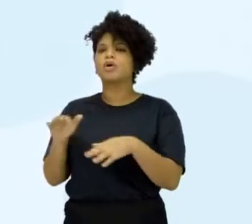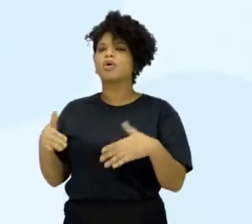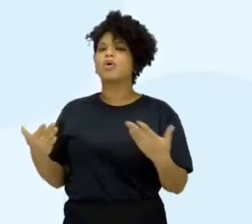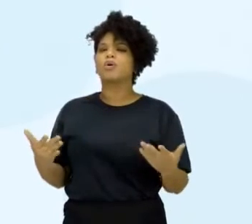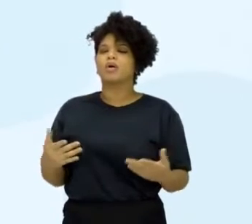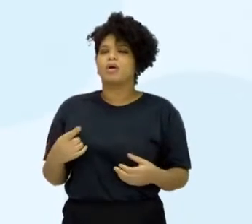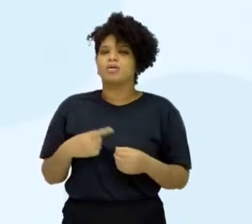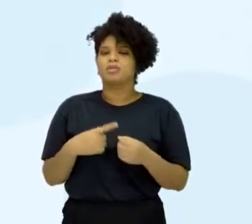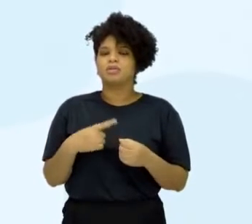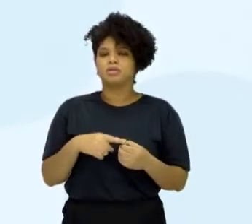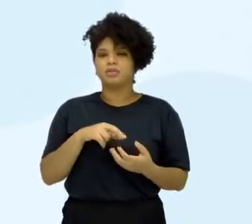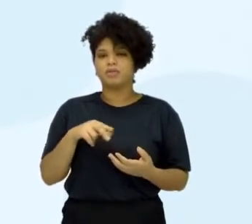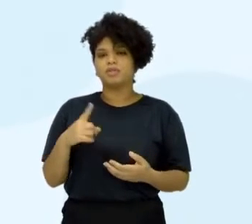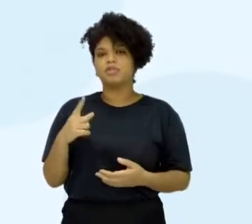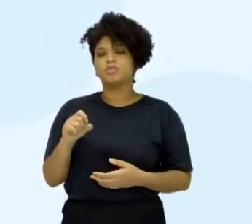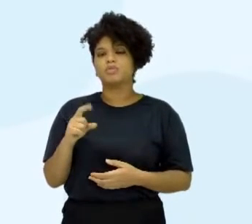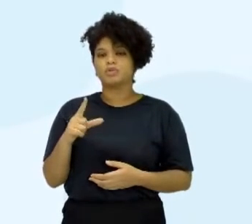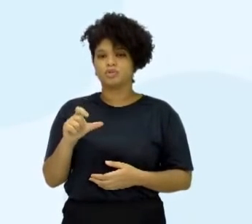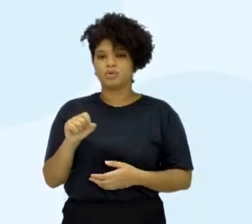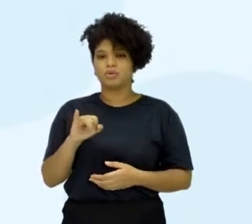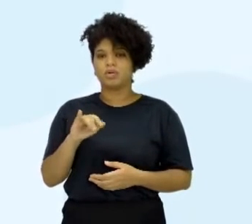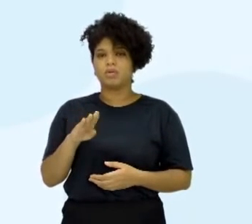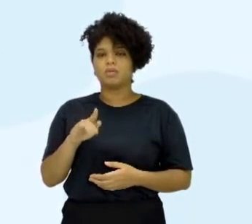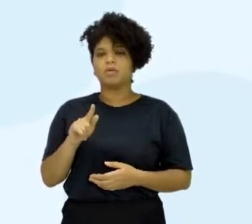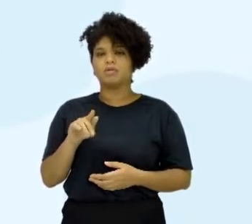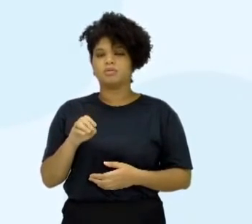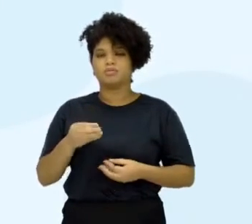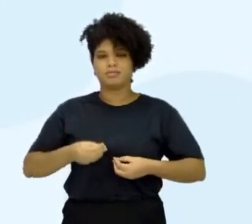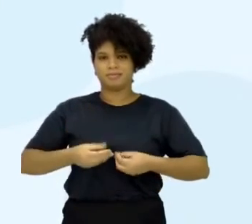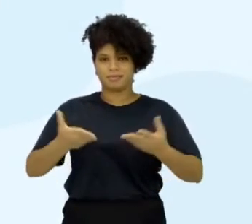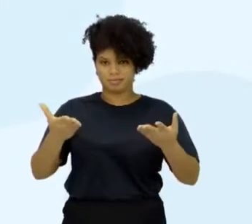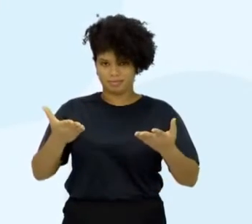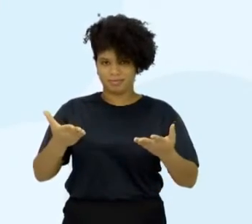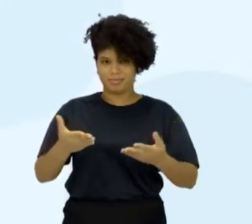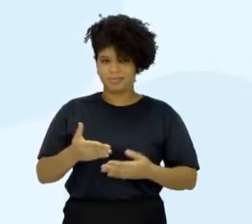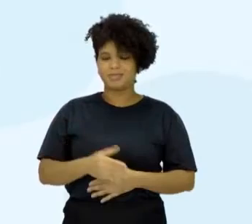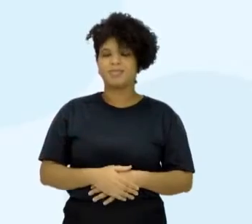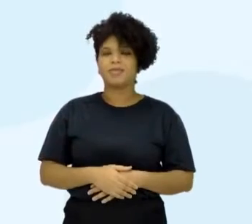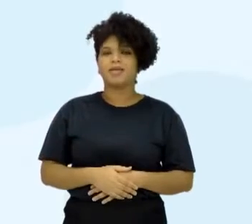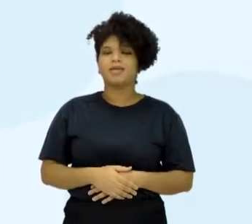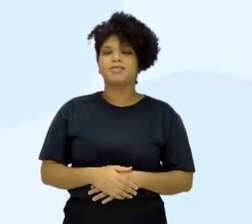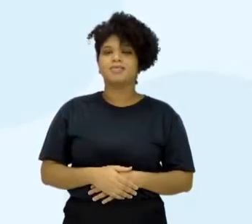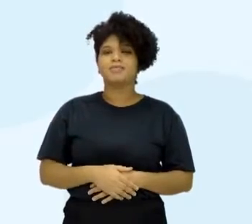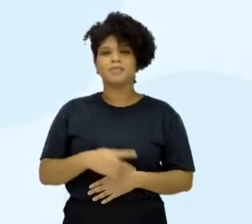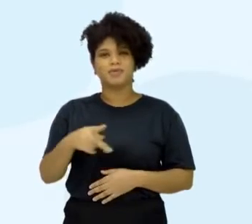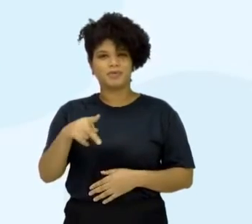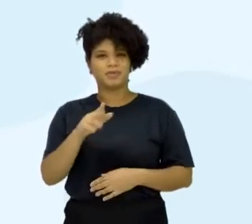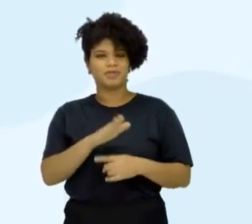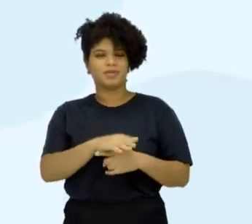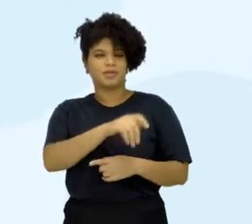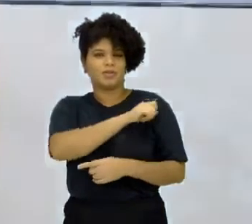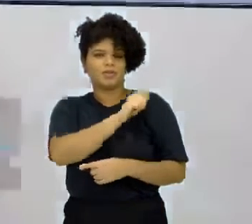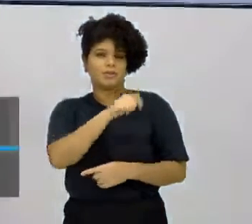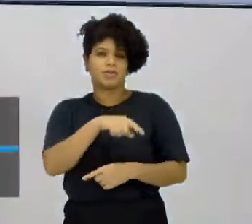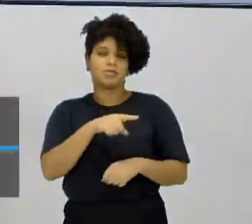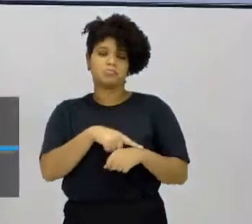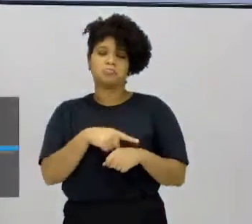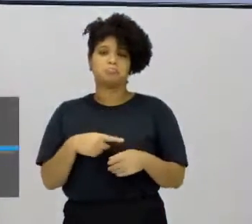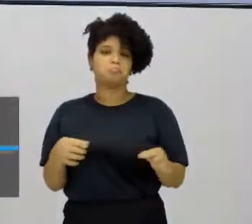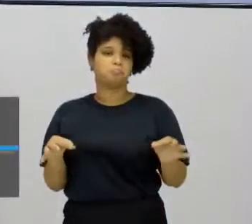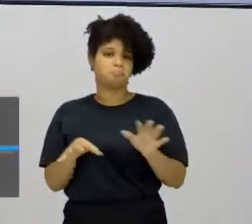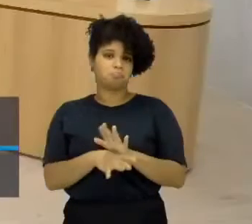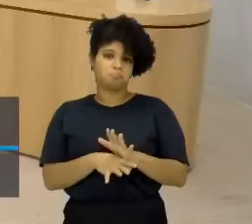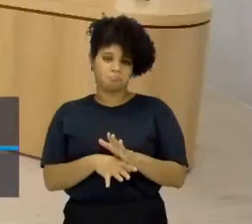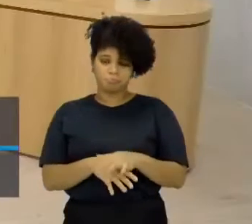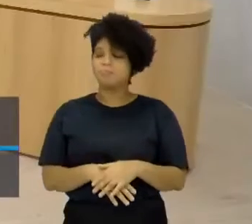cidades, é a última que o IBGE lançou, de 2018, legal aí para o professor trabalhar com seus alunos, tá certo? O tempo acabou, infelizmente,